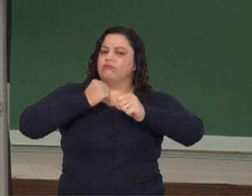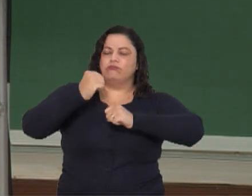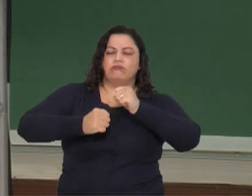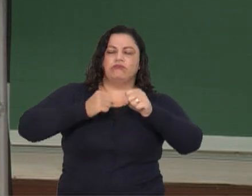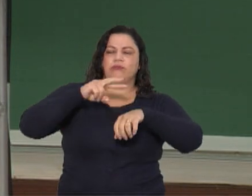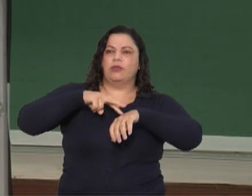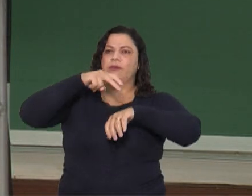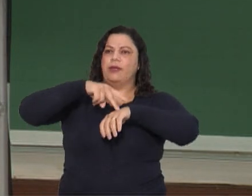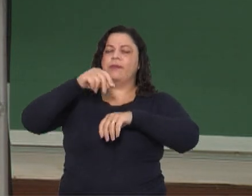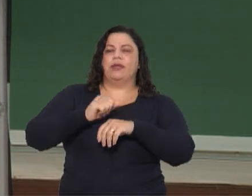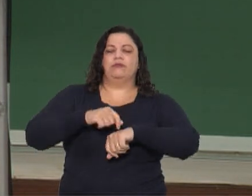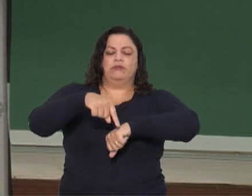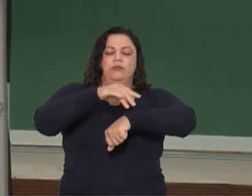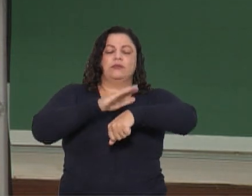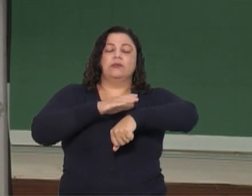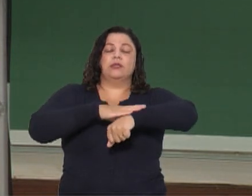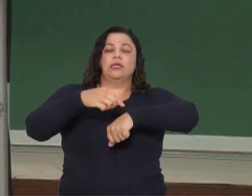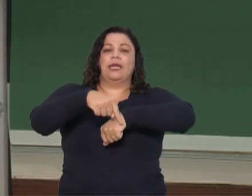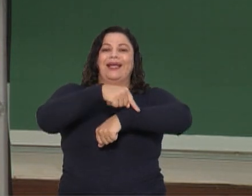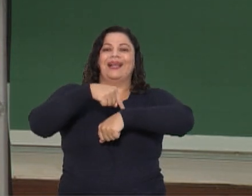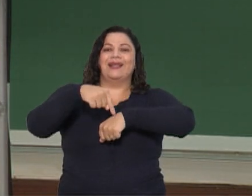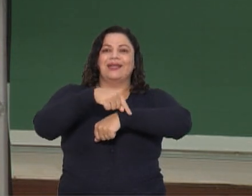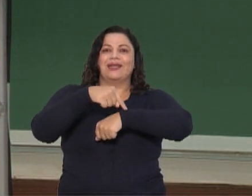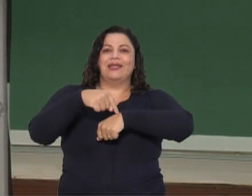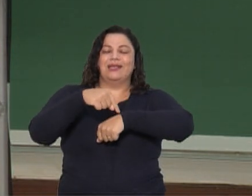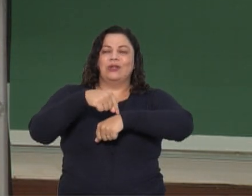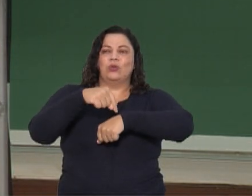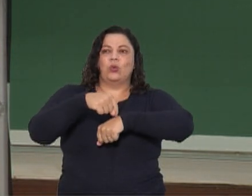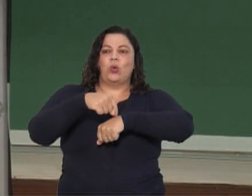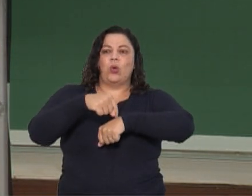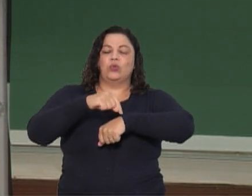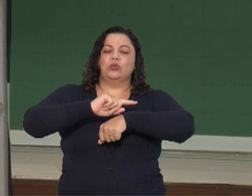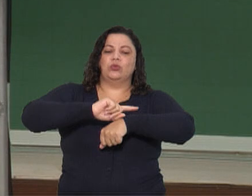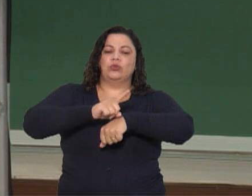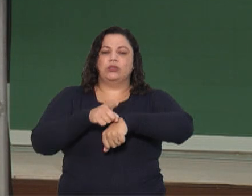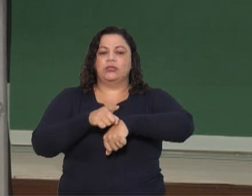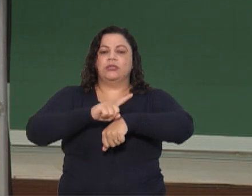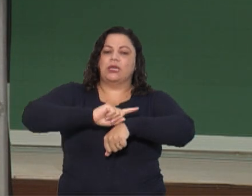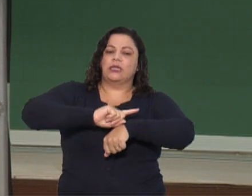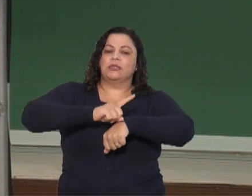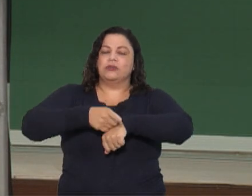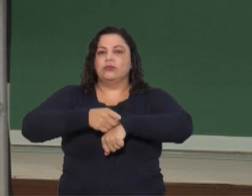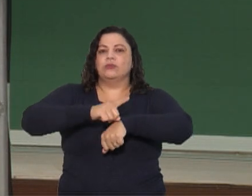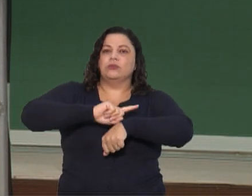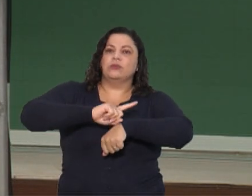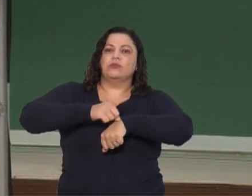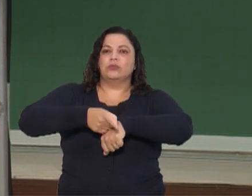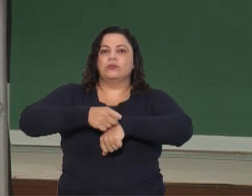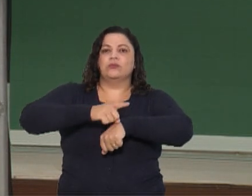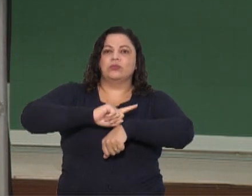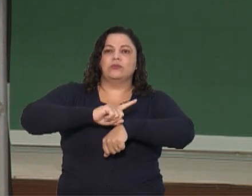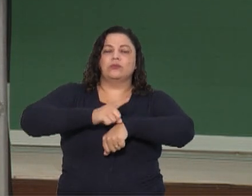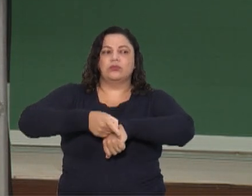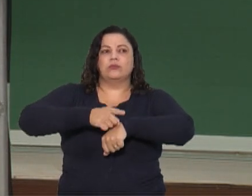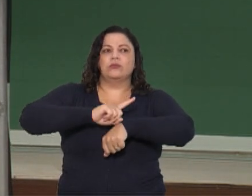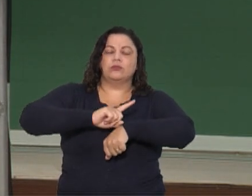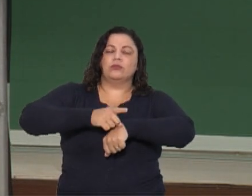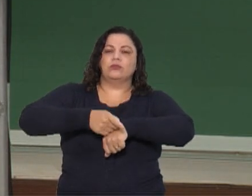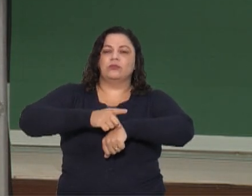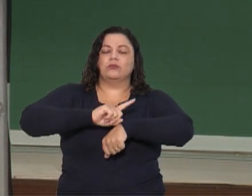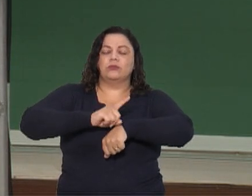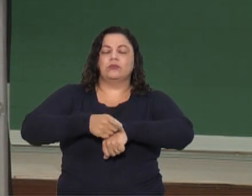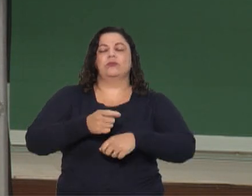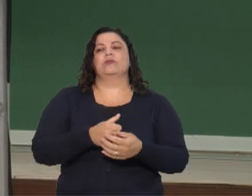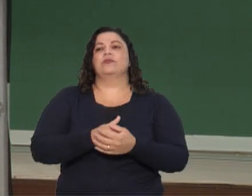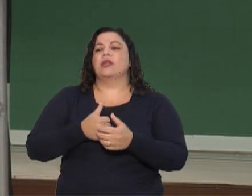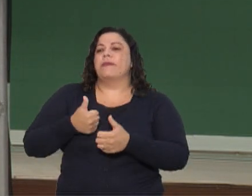Então, um ritmo regular, ele seria mais próximo de um som mecânico. Então, ele é mais próximo